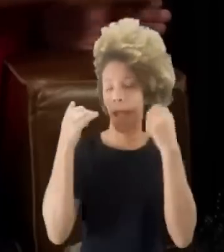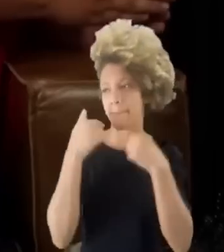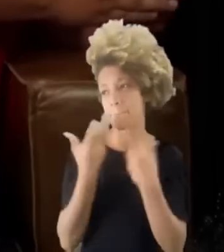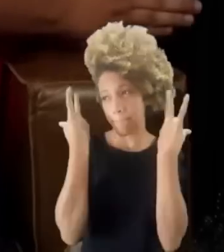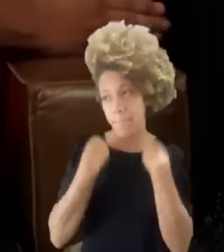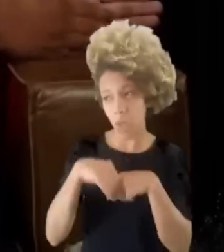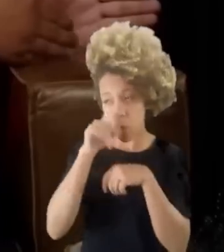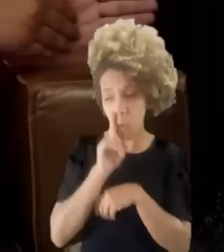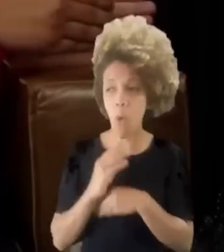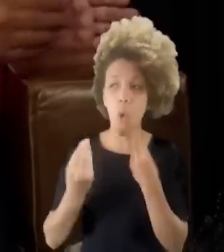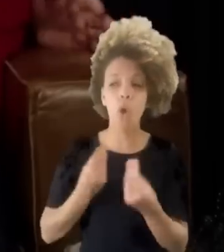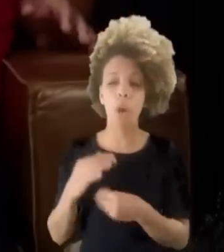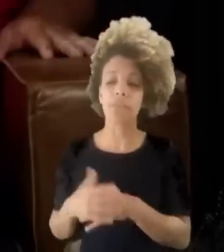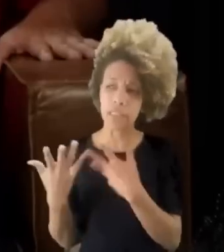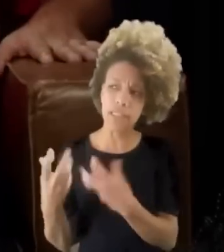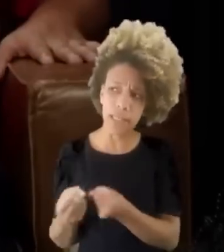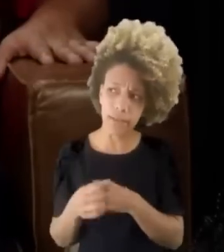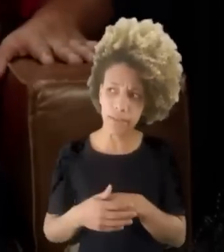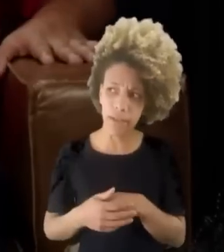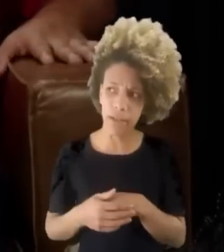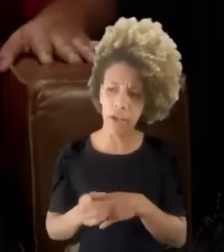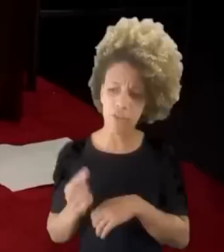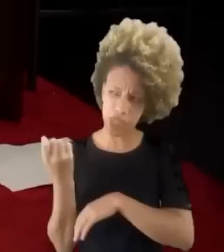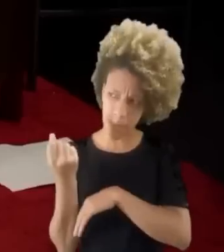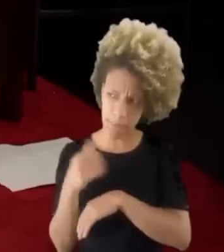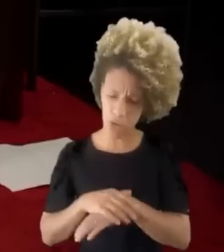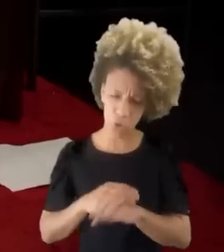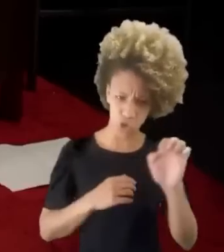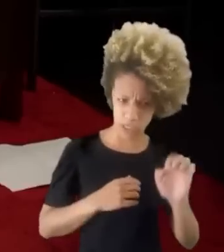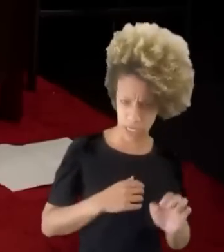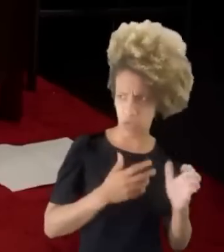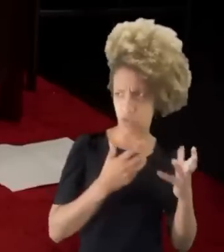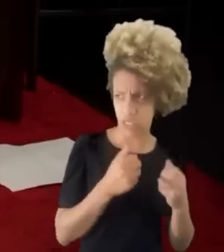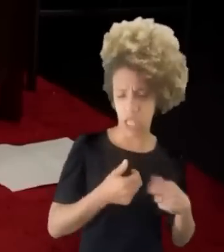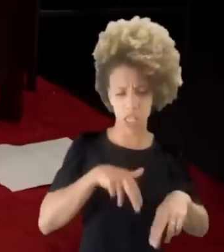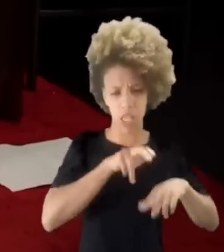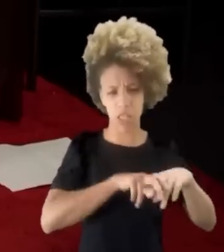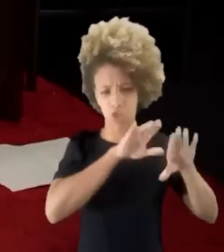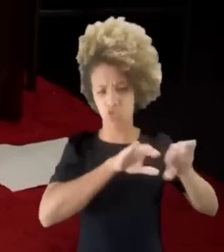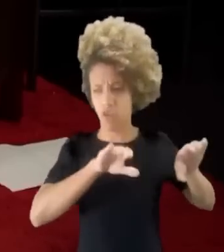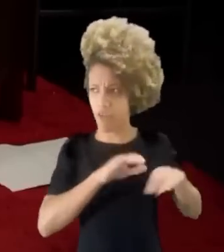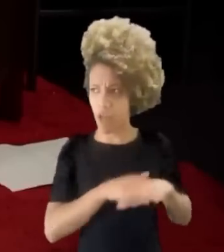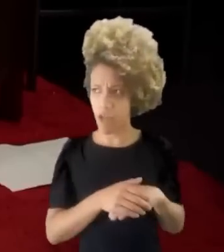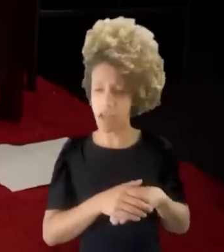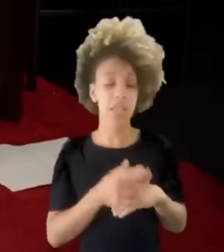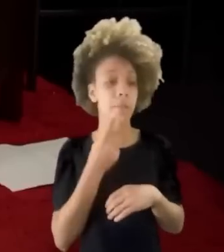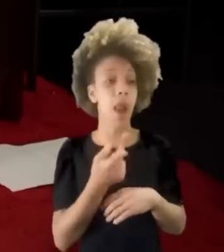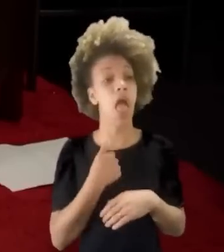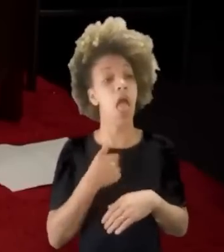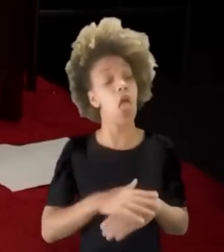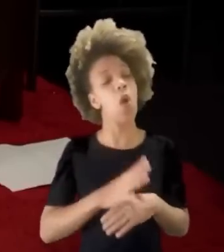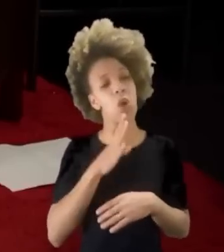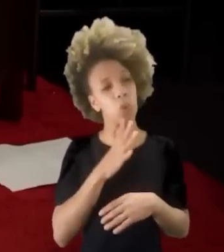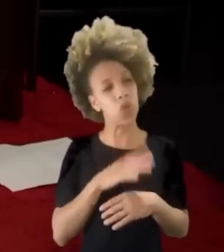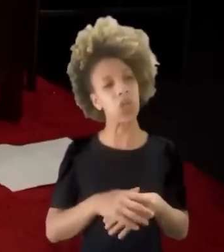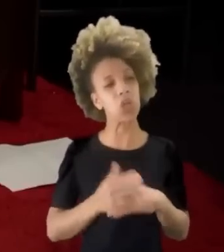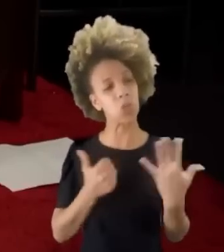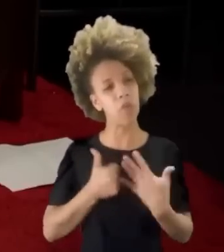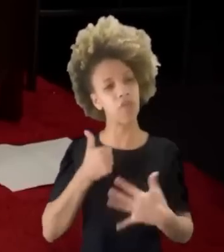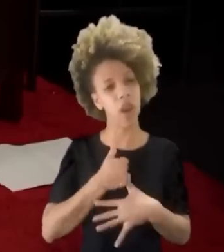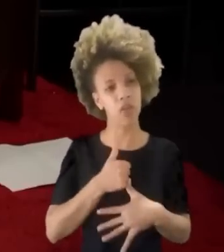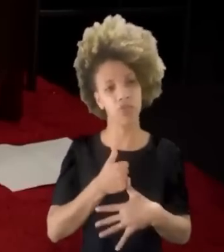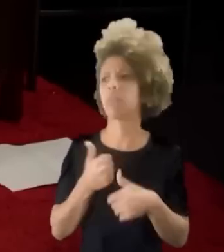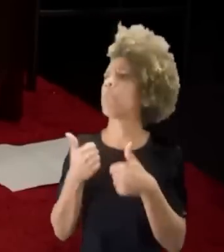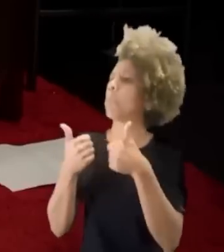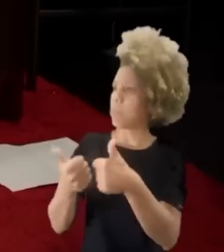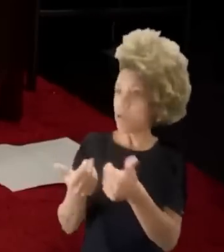tendo o cabelo loiro Como que você lida você aceita isso você é um branco de esquerda sentado no sofá bacana e dizendo assim eu reconheço meus